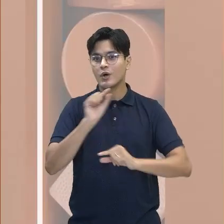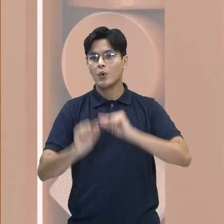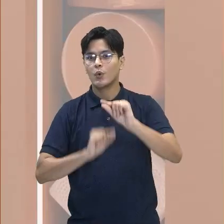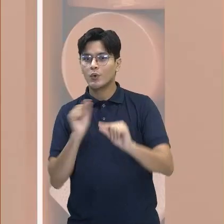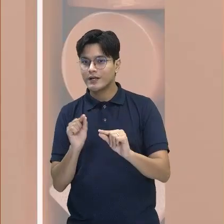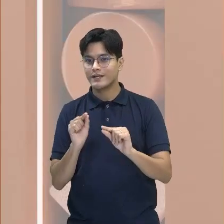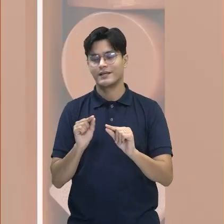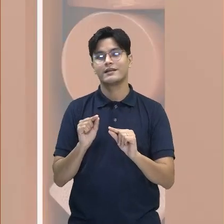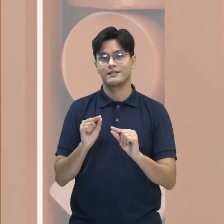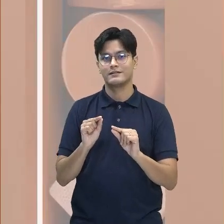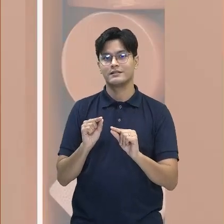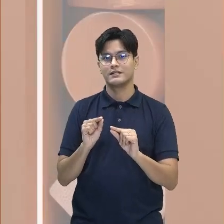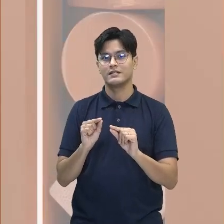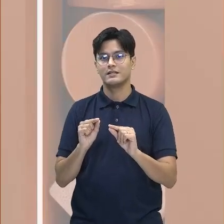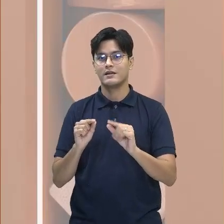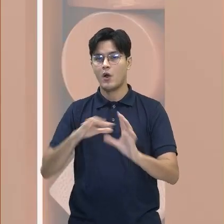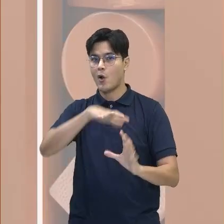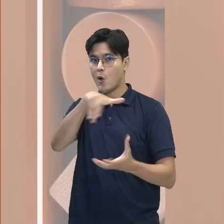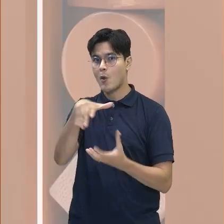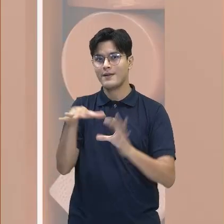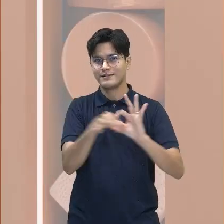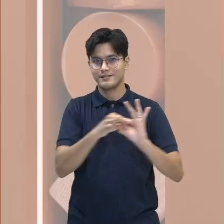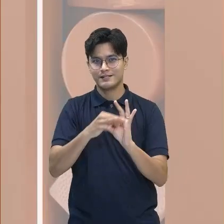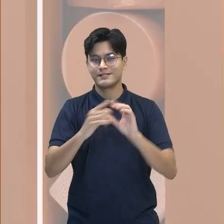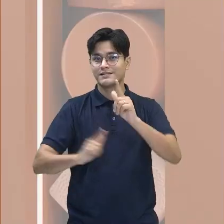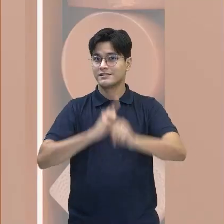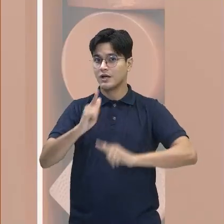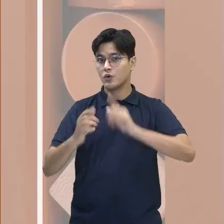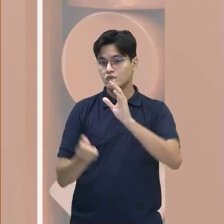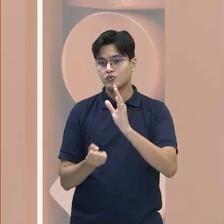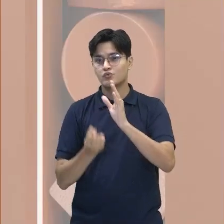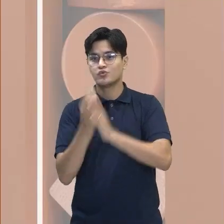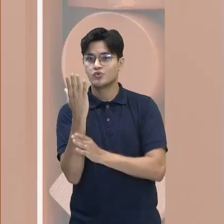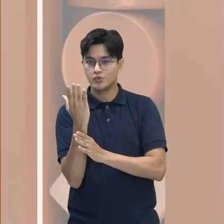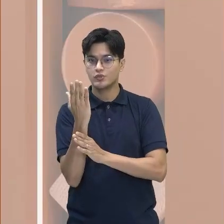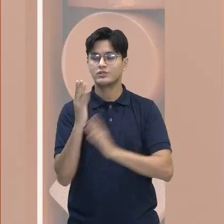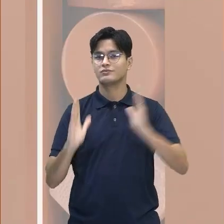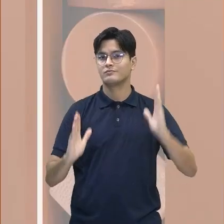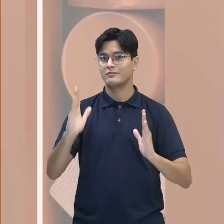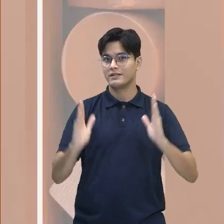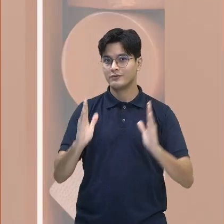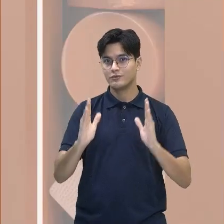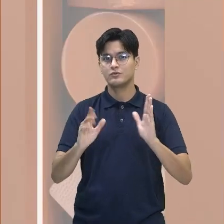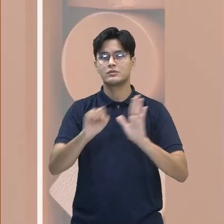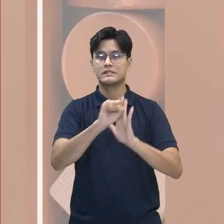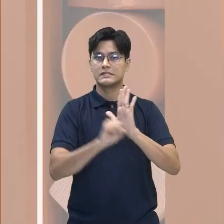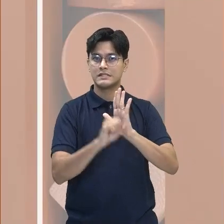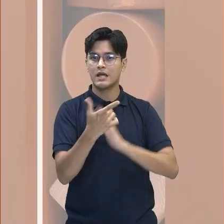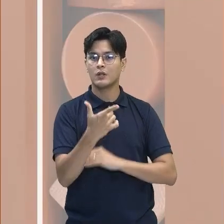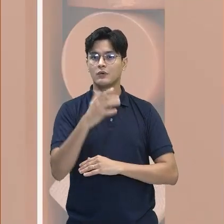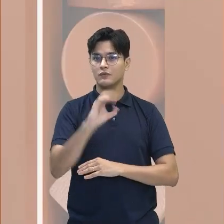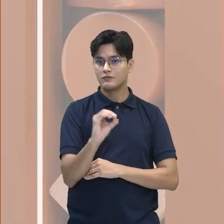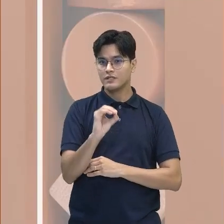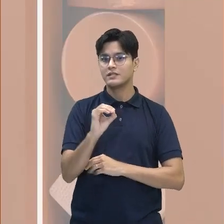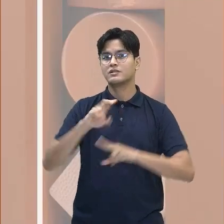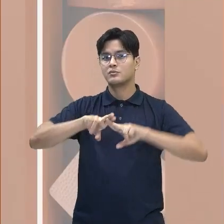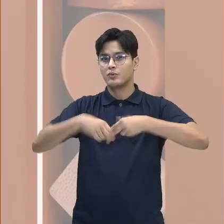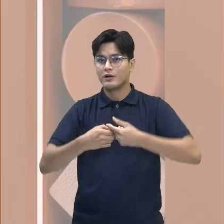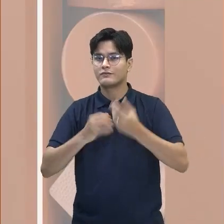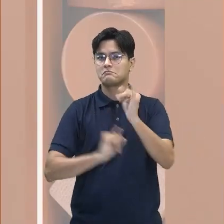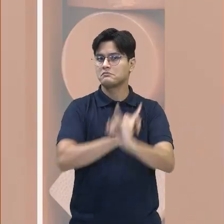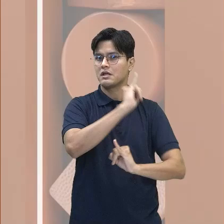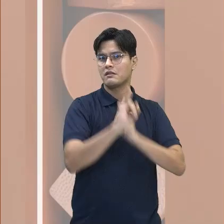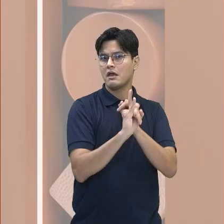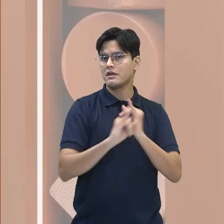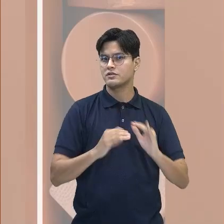por exemplo, de uma forma geral. Bem, olha, a gente pode considerar que o início da